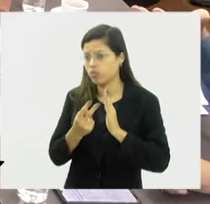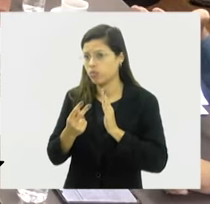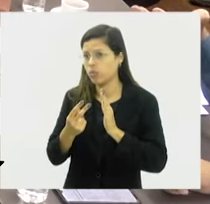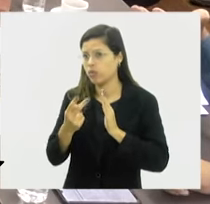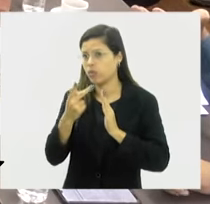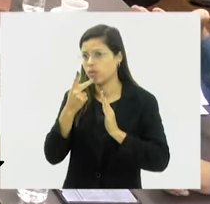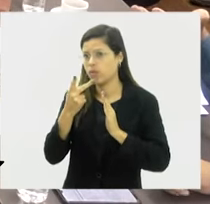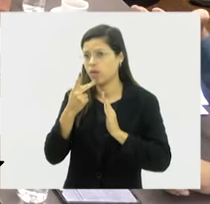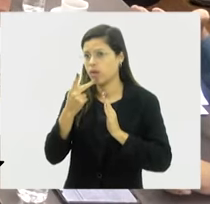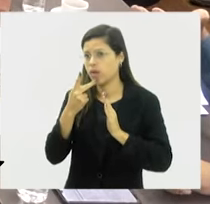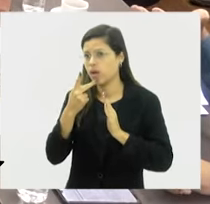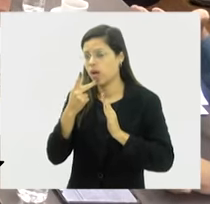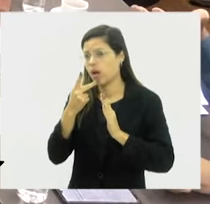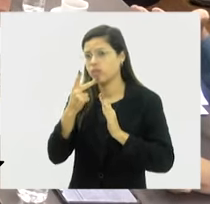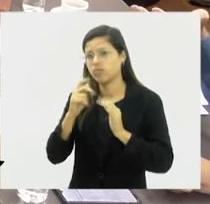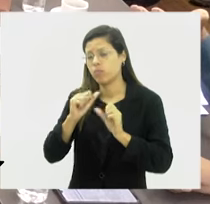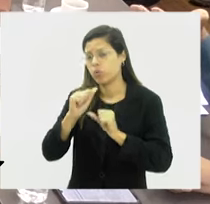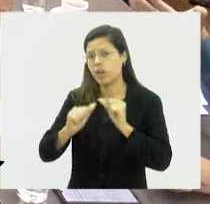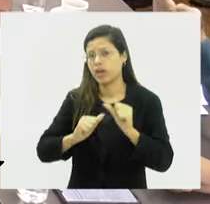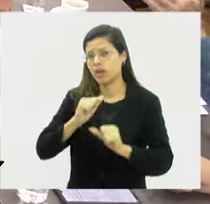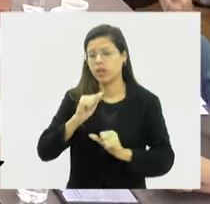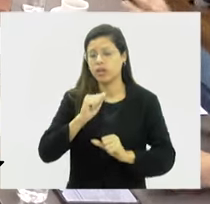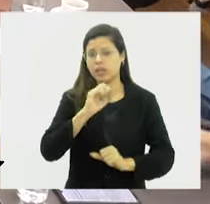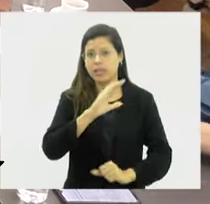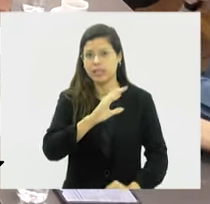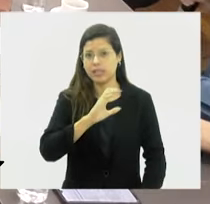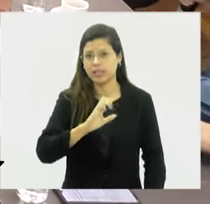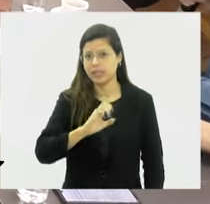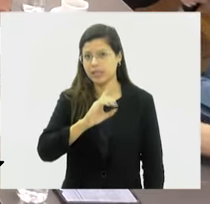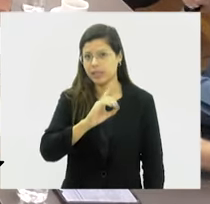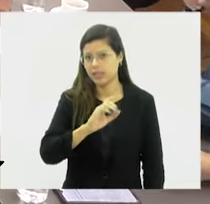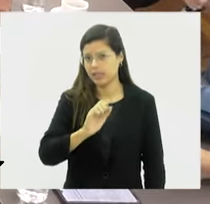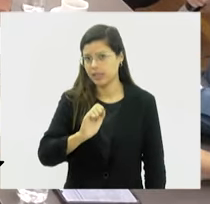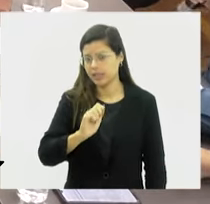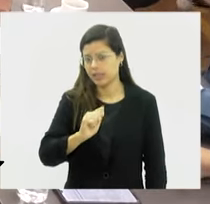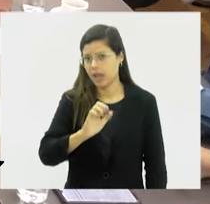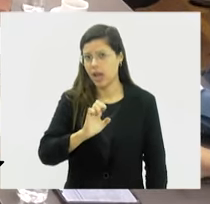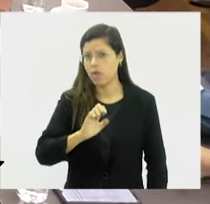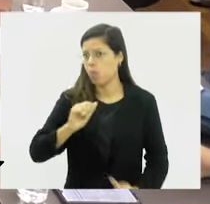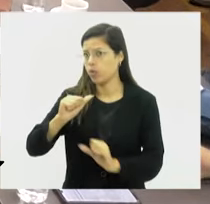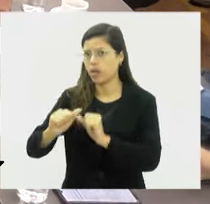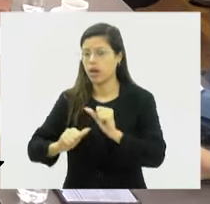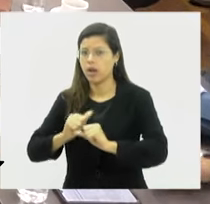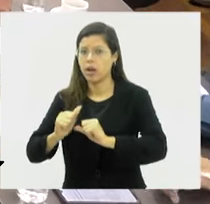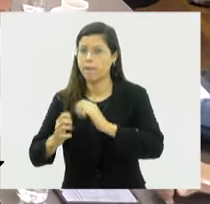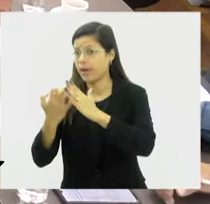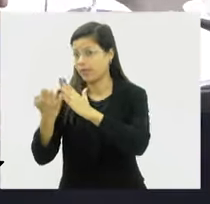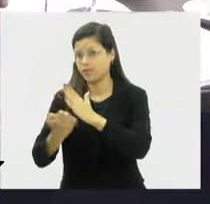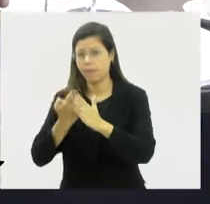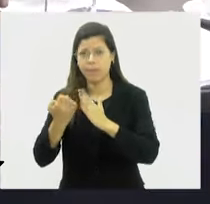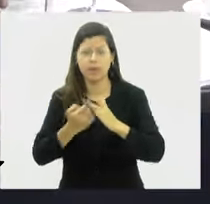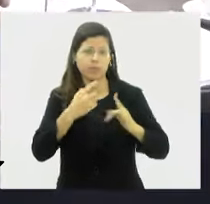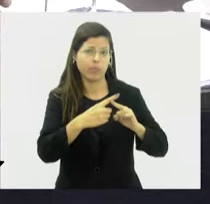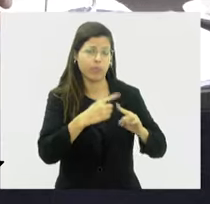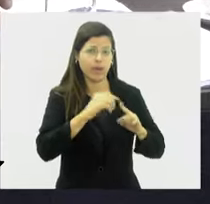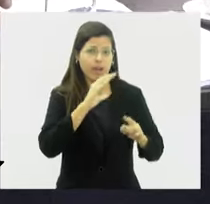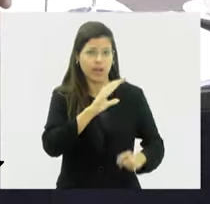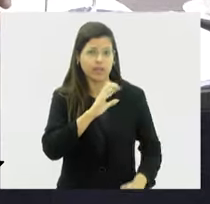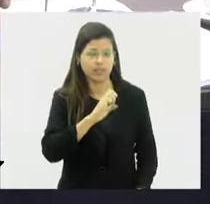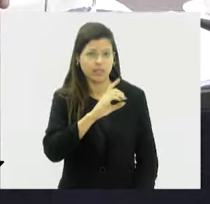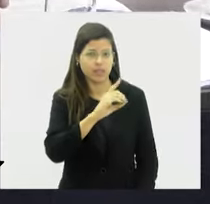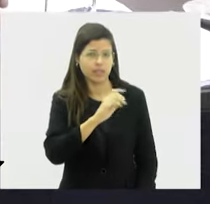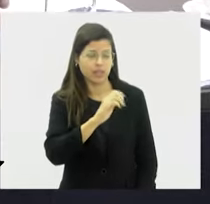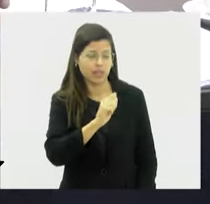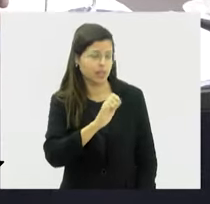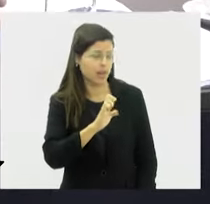falaria as concessionárias de água e esgoto. Ah, só tirar o rótulo. Não. Porque a SEDAE não é mais concessionária de água e